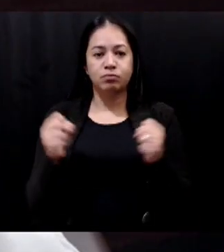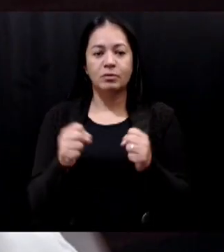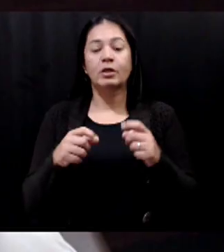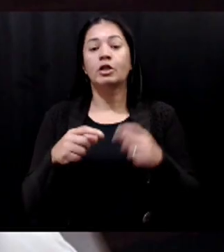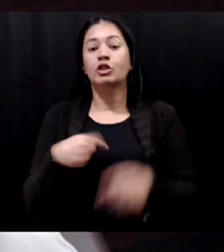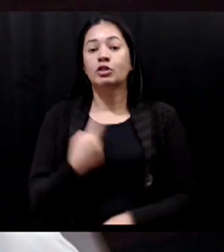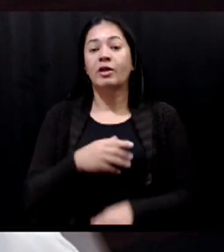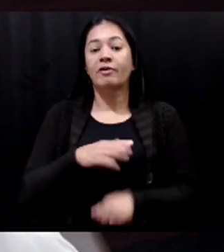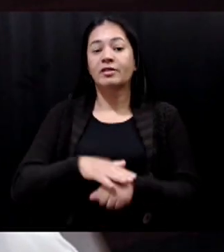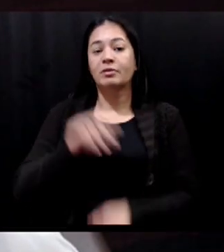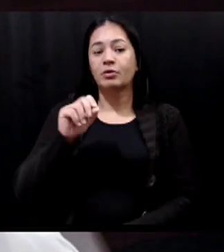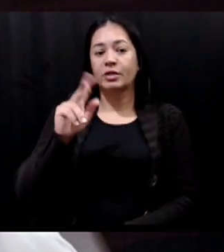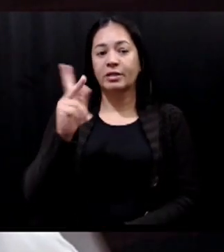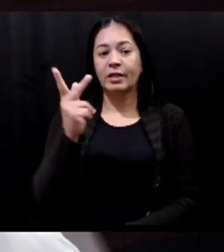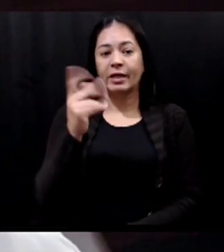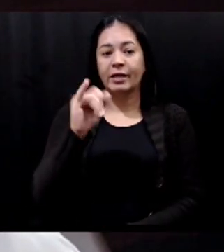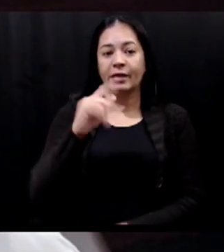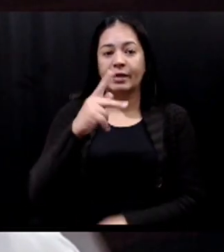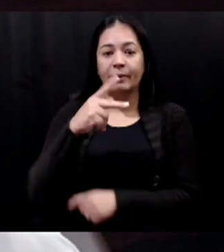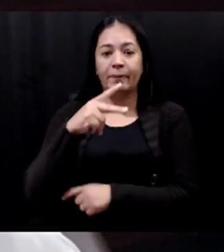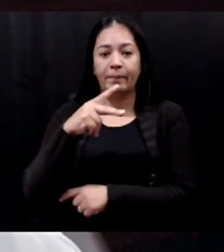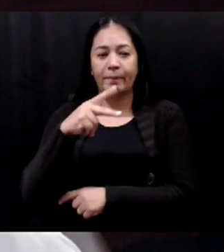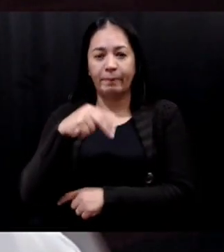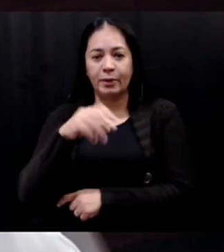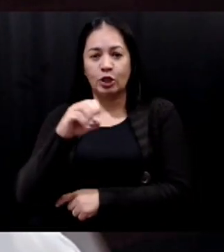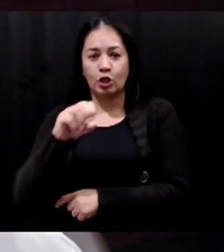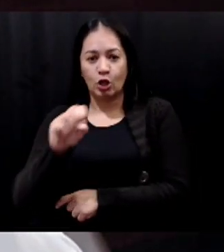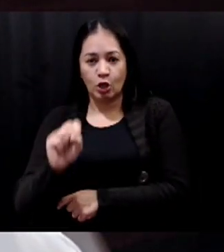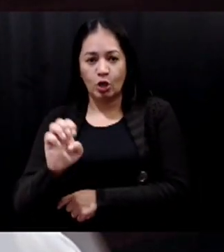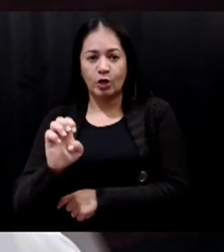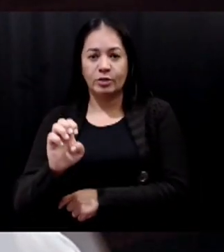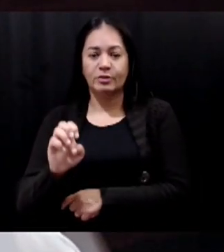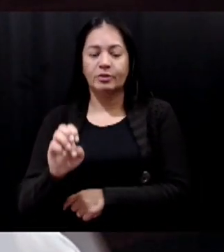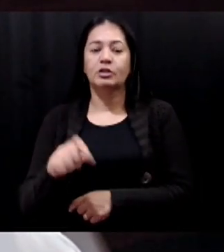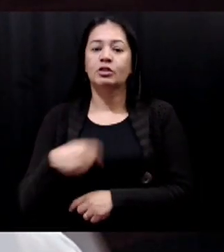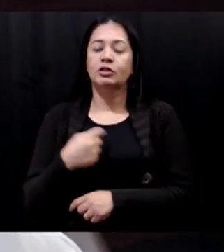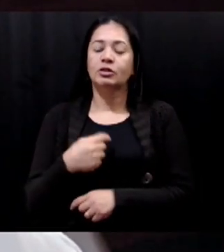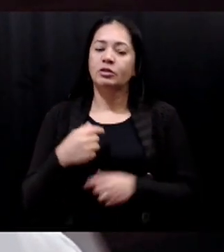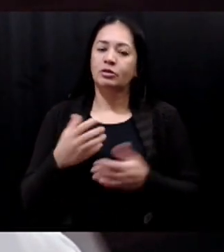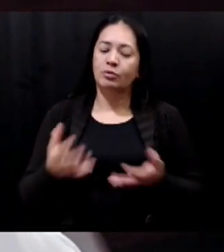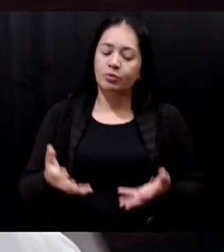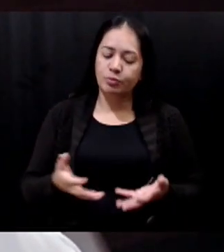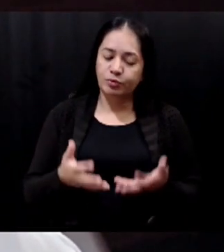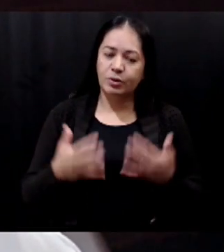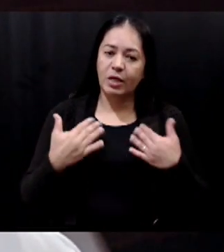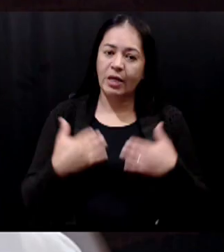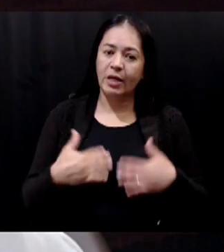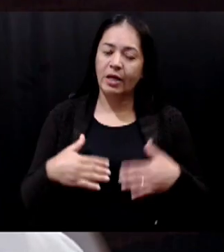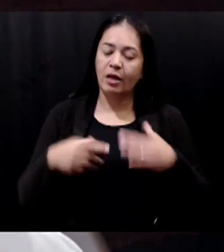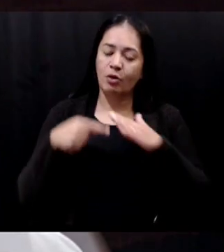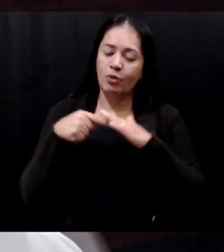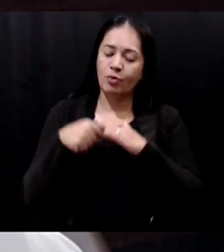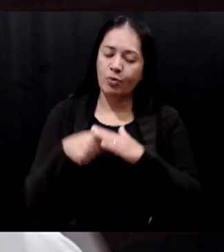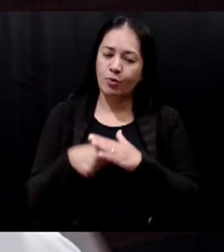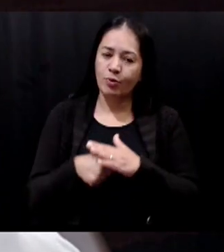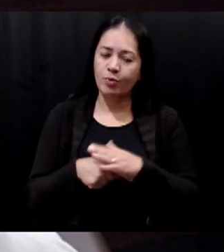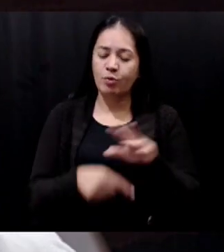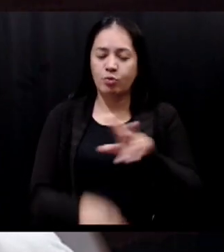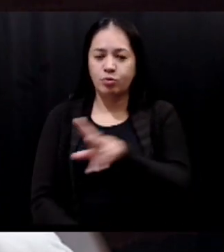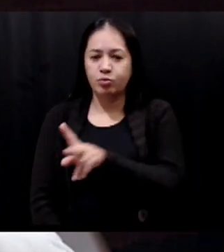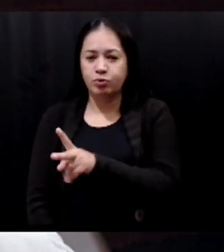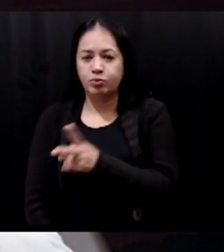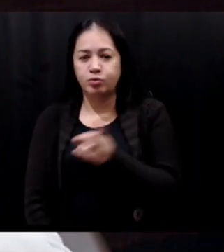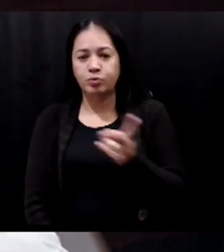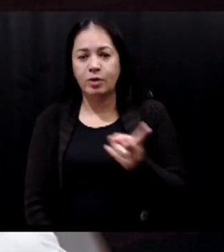Nós induzimos esse estado de relaxamento, de aprofundamento, de transe, e a pessoa